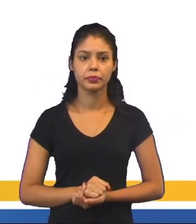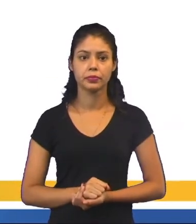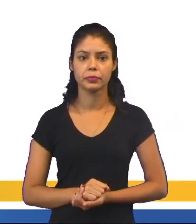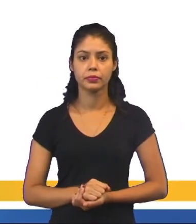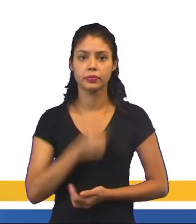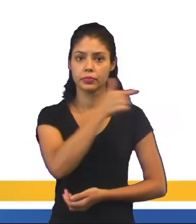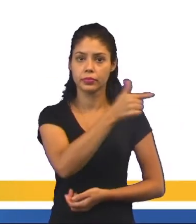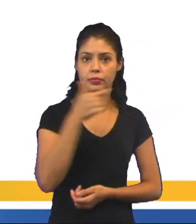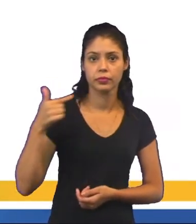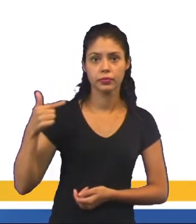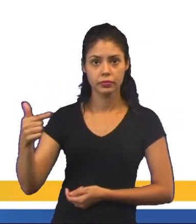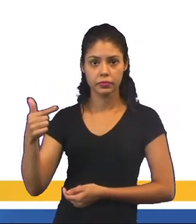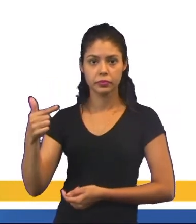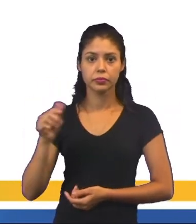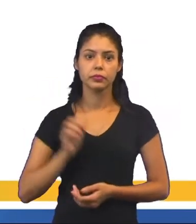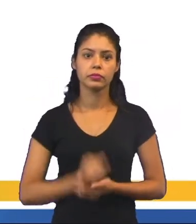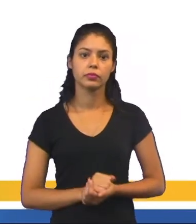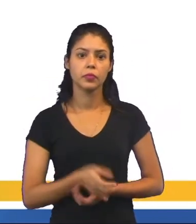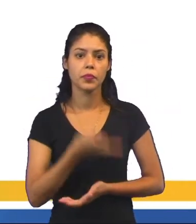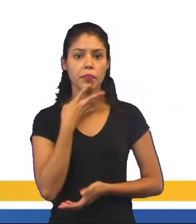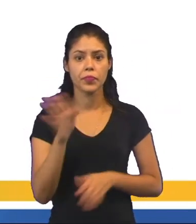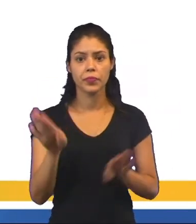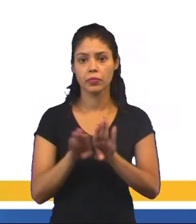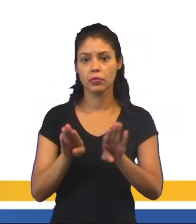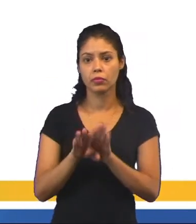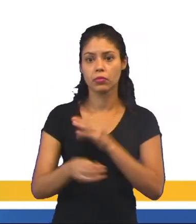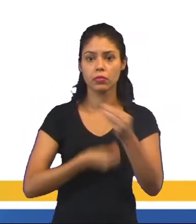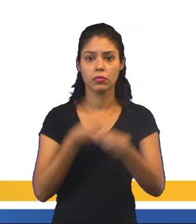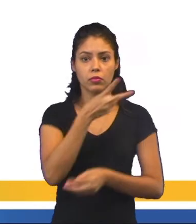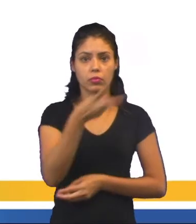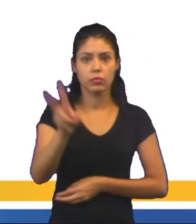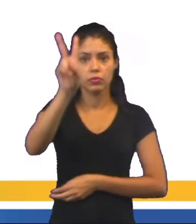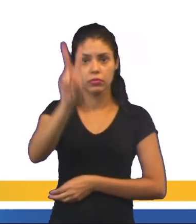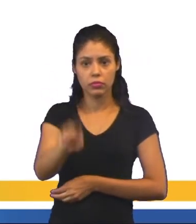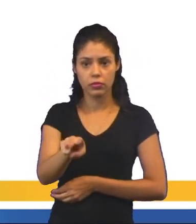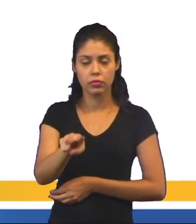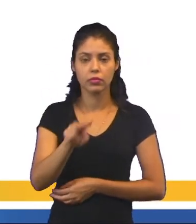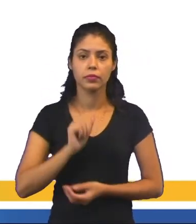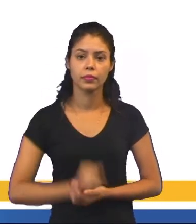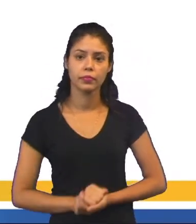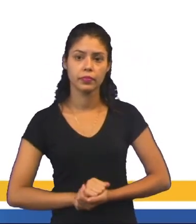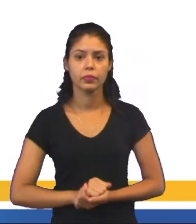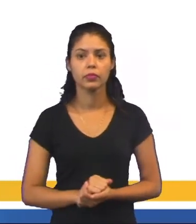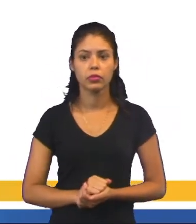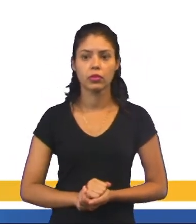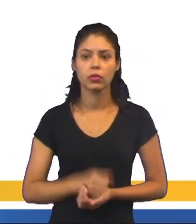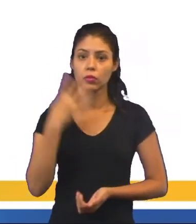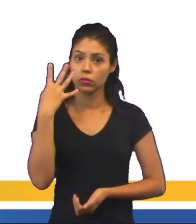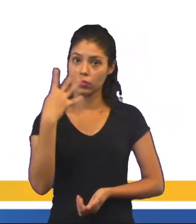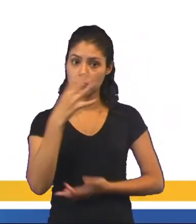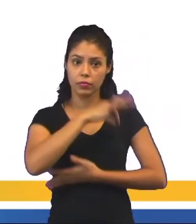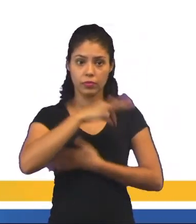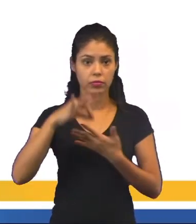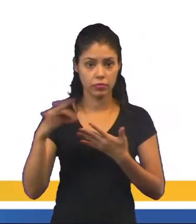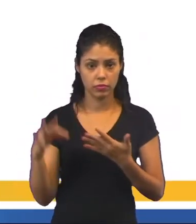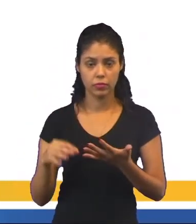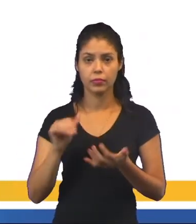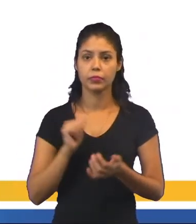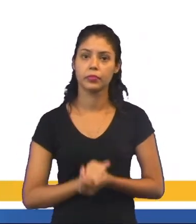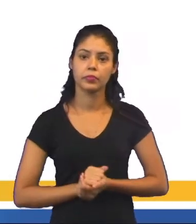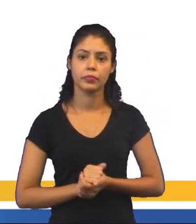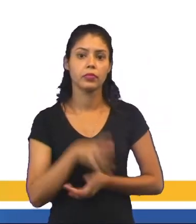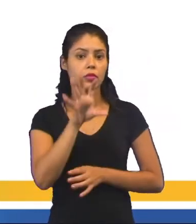matriz quadrada 2 por 2, conhecida também como matriz de ordem 2, possui 4